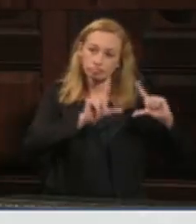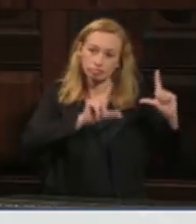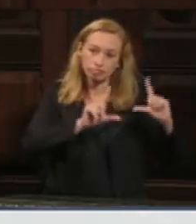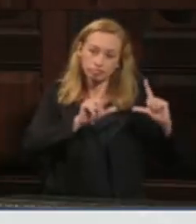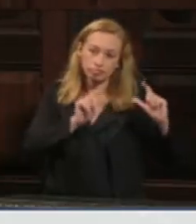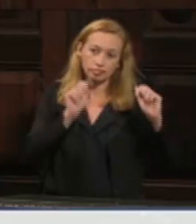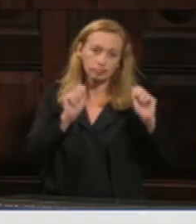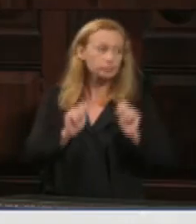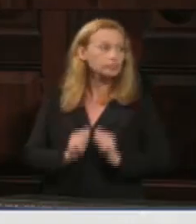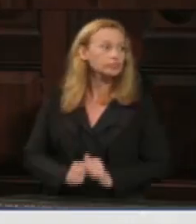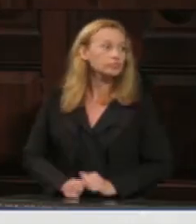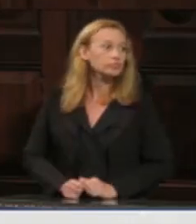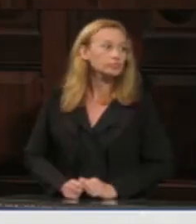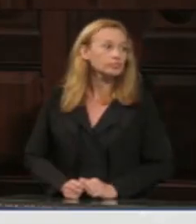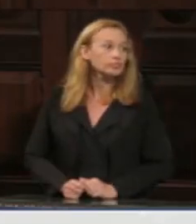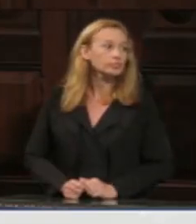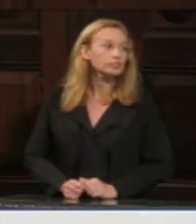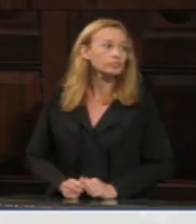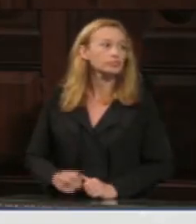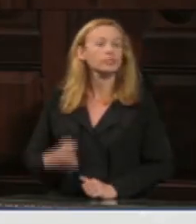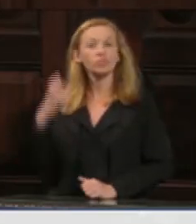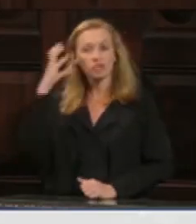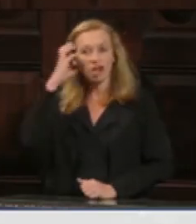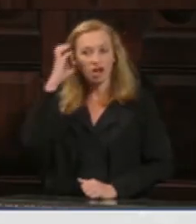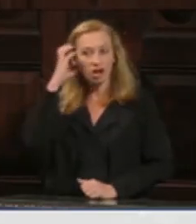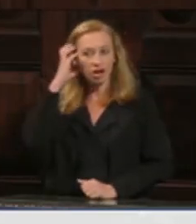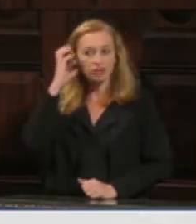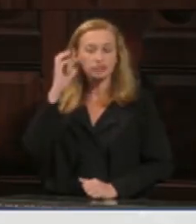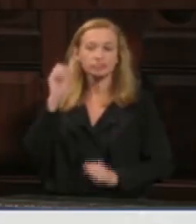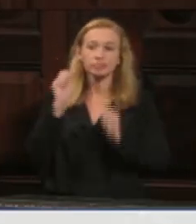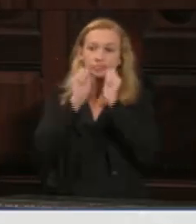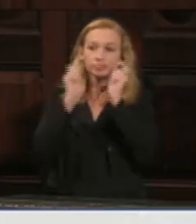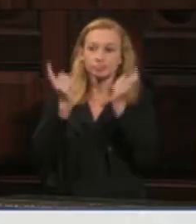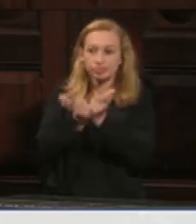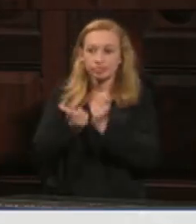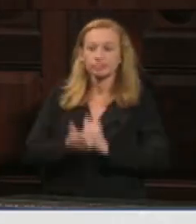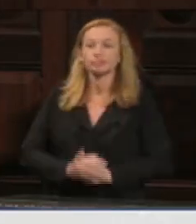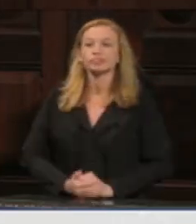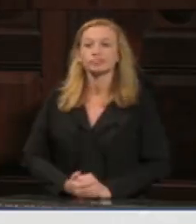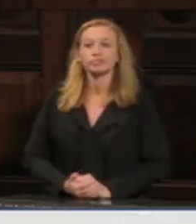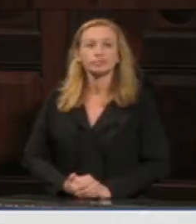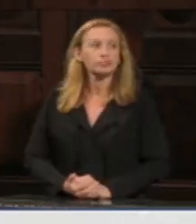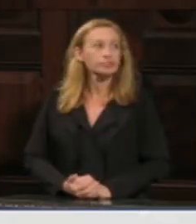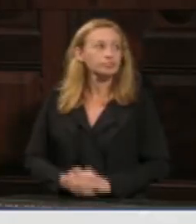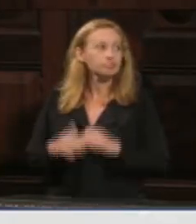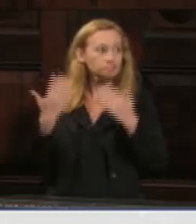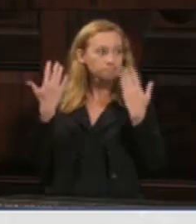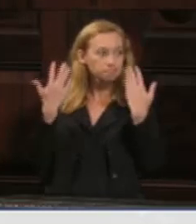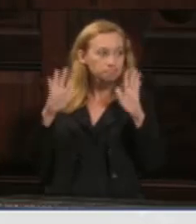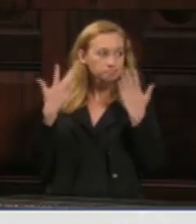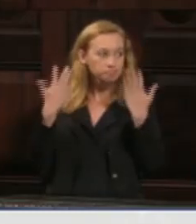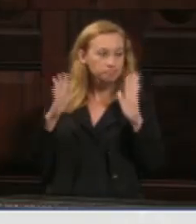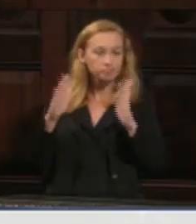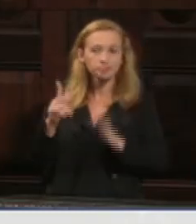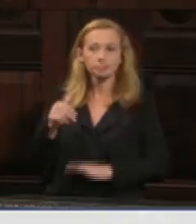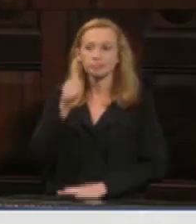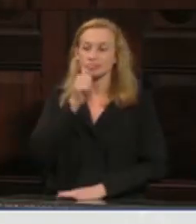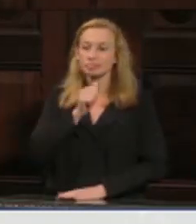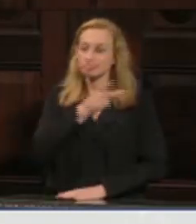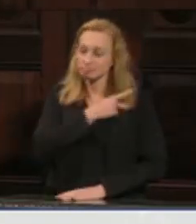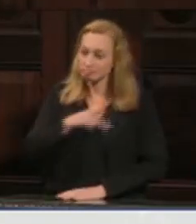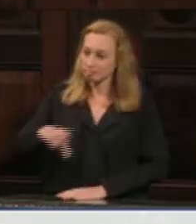telespectadores, ouvintes da Rádio Alerge, telespectadores da TV Alerge, parabéns à presidente